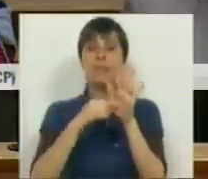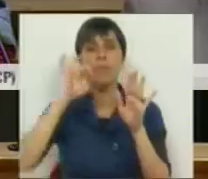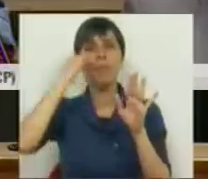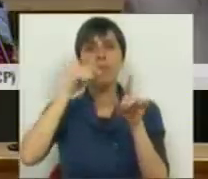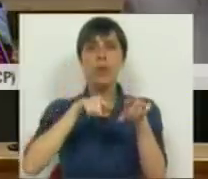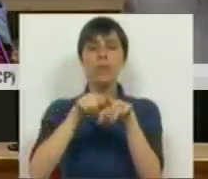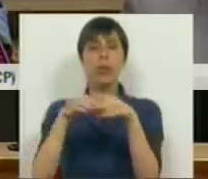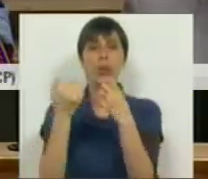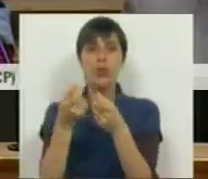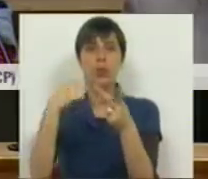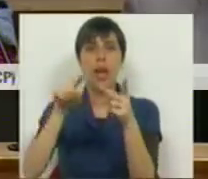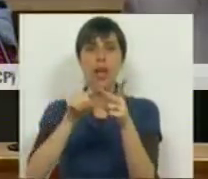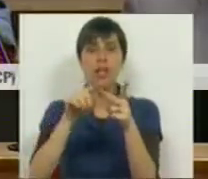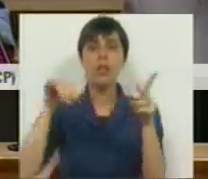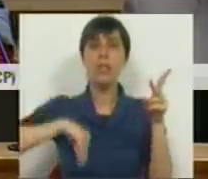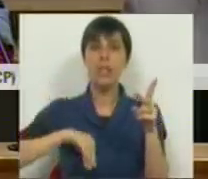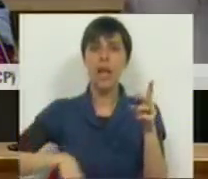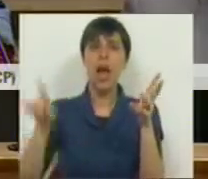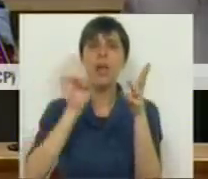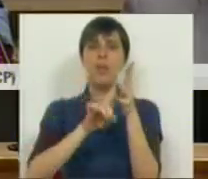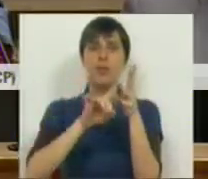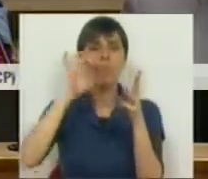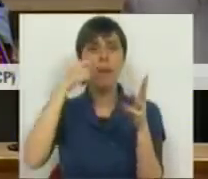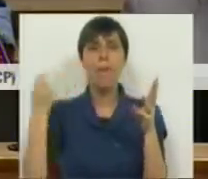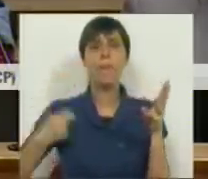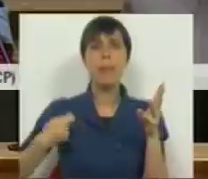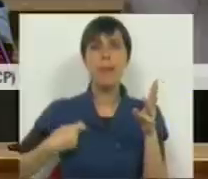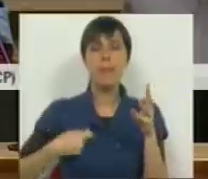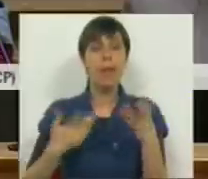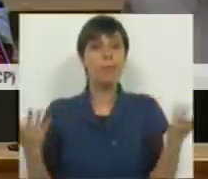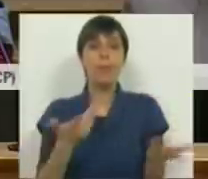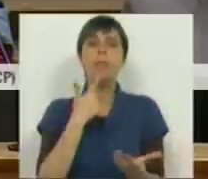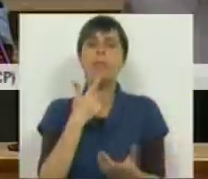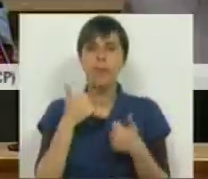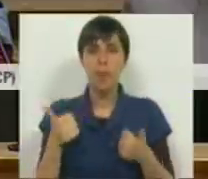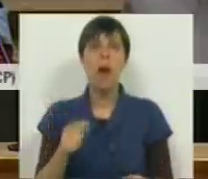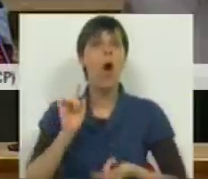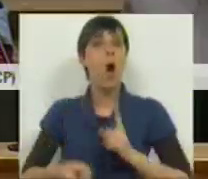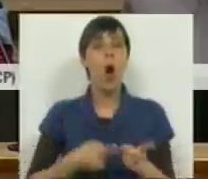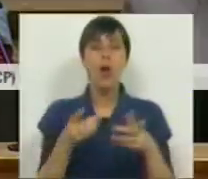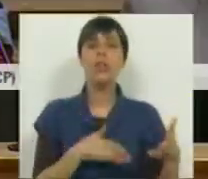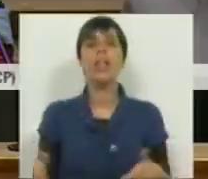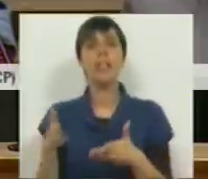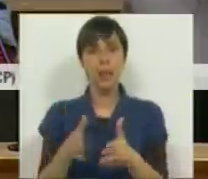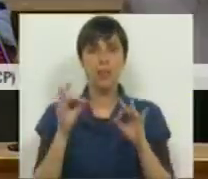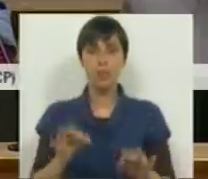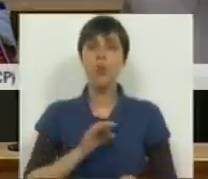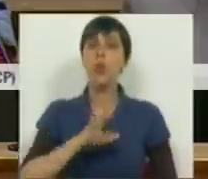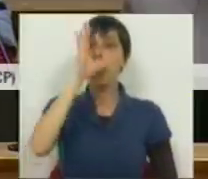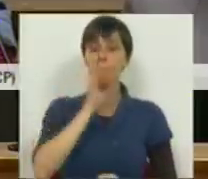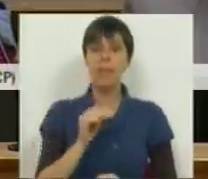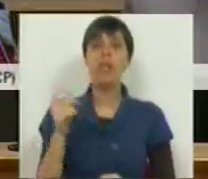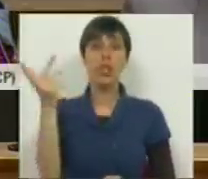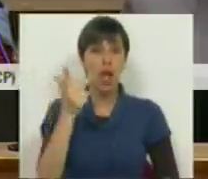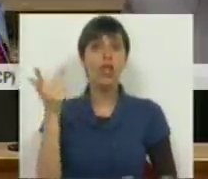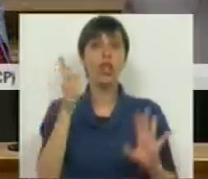atacar políticas sociais, atacar salários e atacar pensões. E, portanto, percebemos bem qual é a estratégia do Sr. Ministro